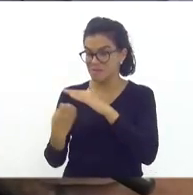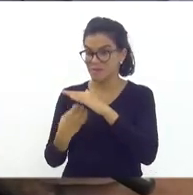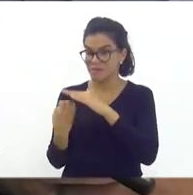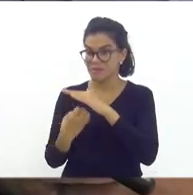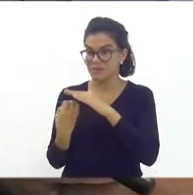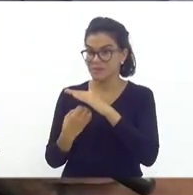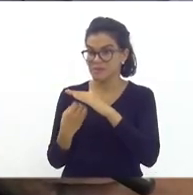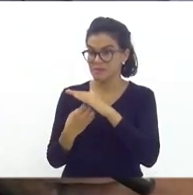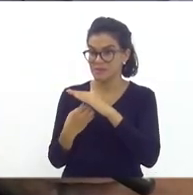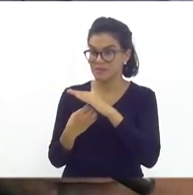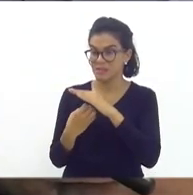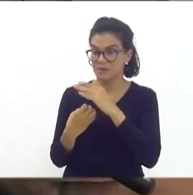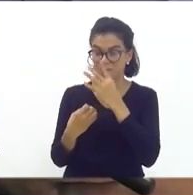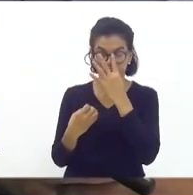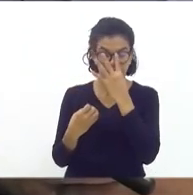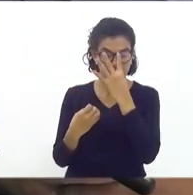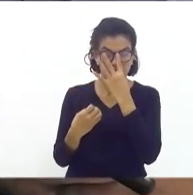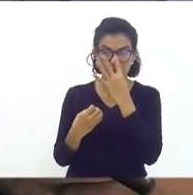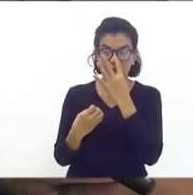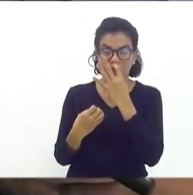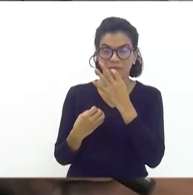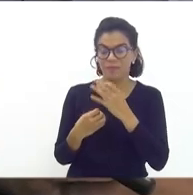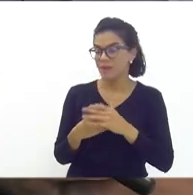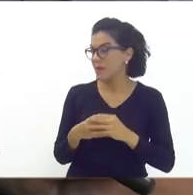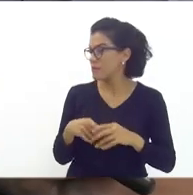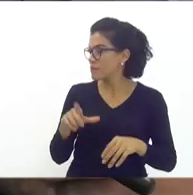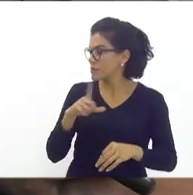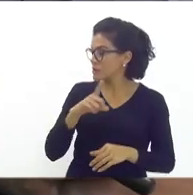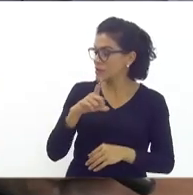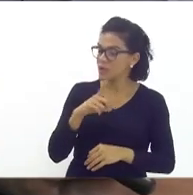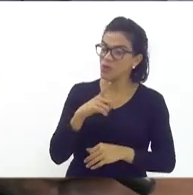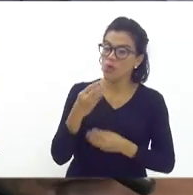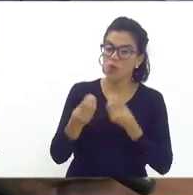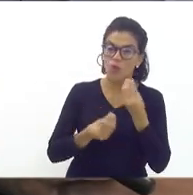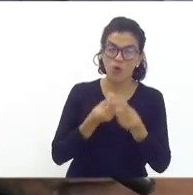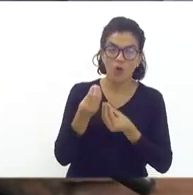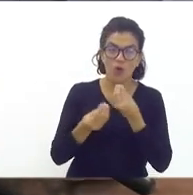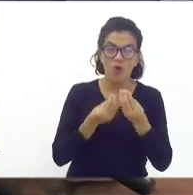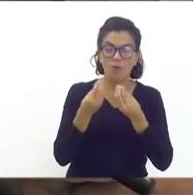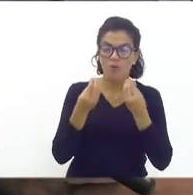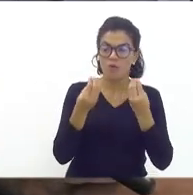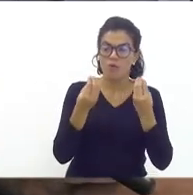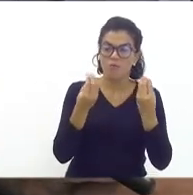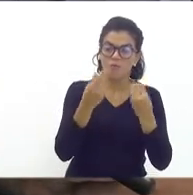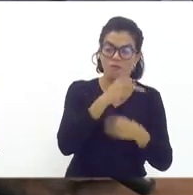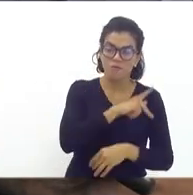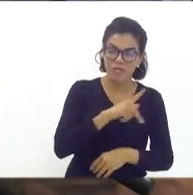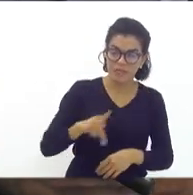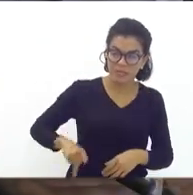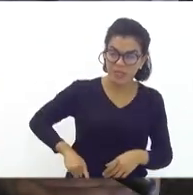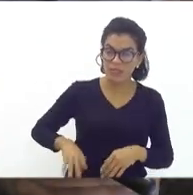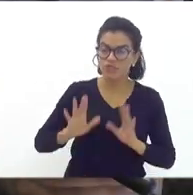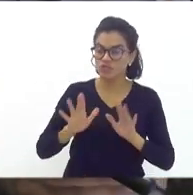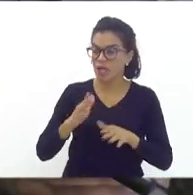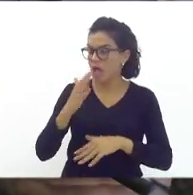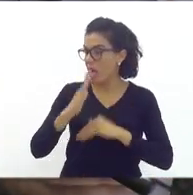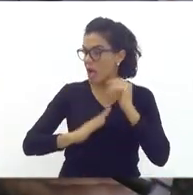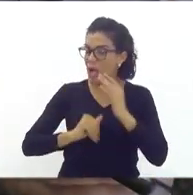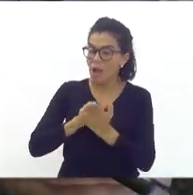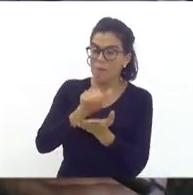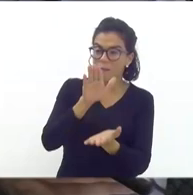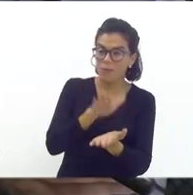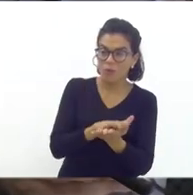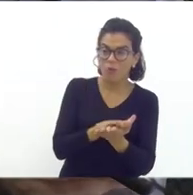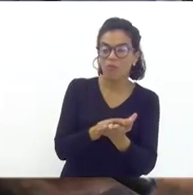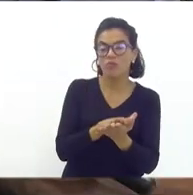na sua existência tanto como presidente ou anterior a sua presidência aplicou alguma multa numa